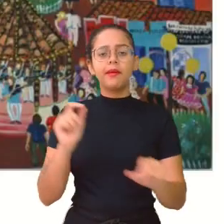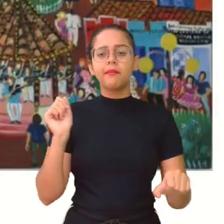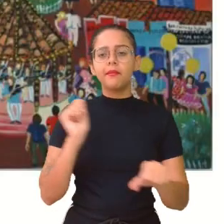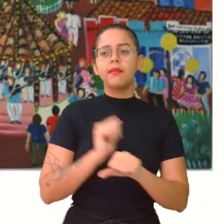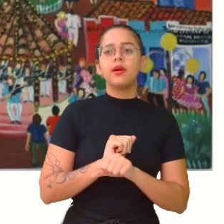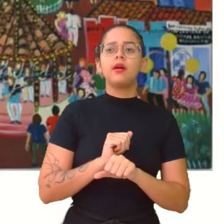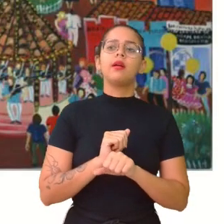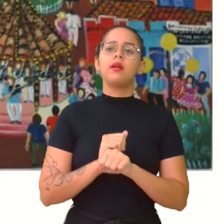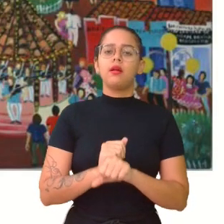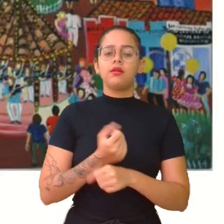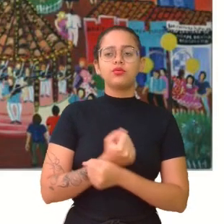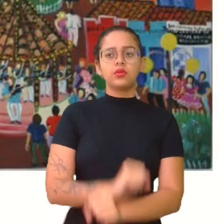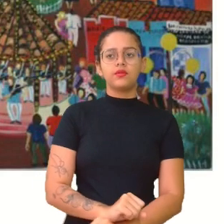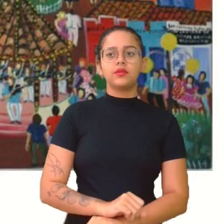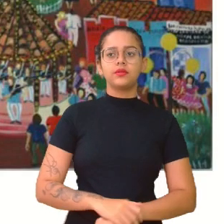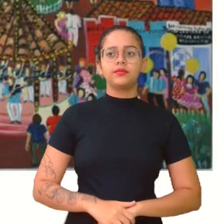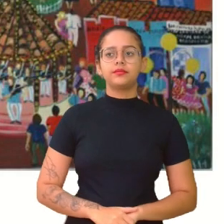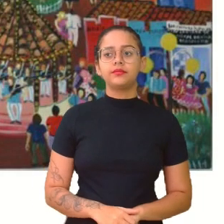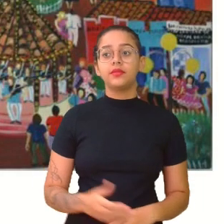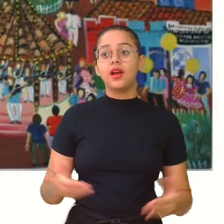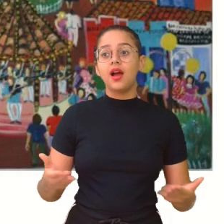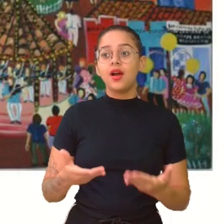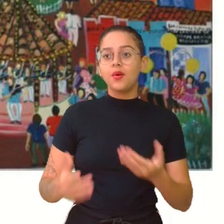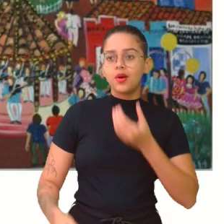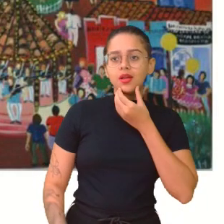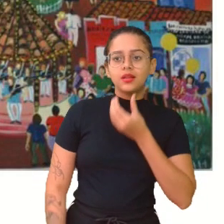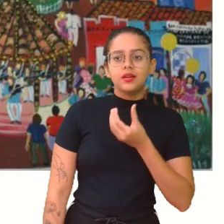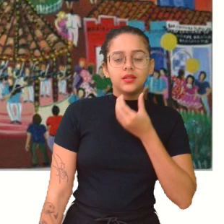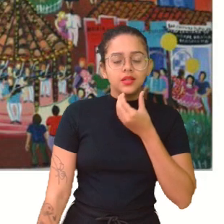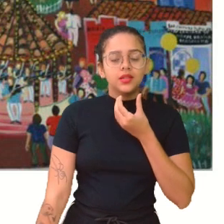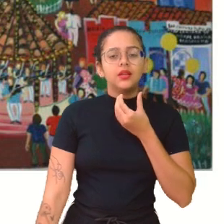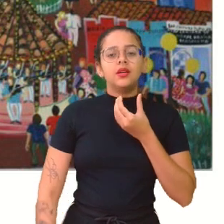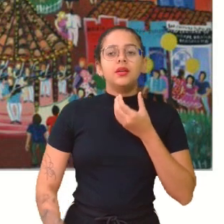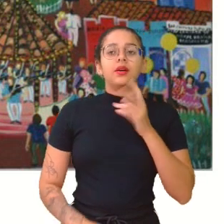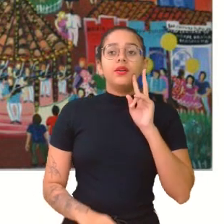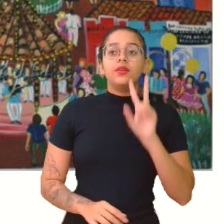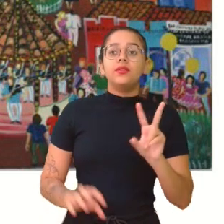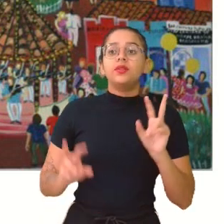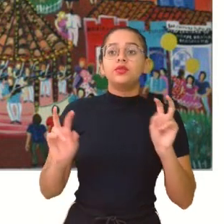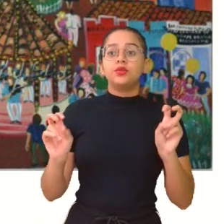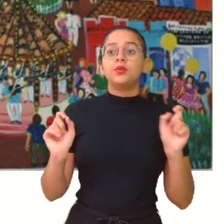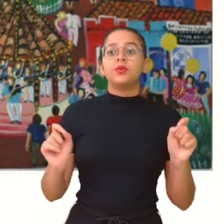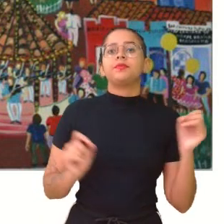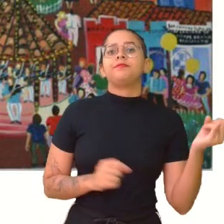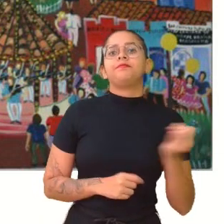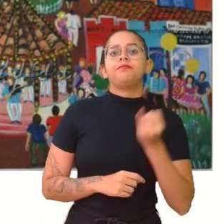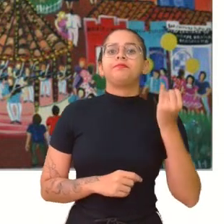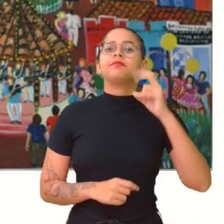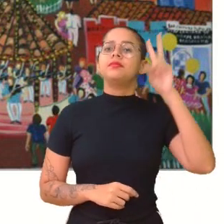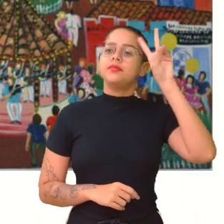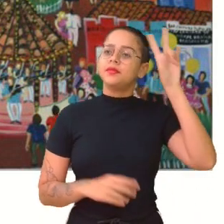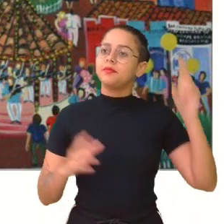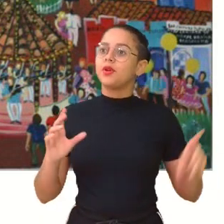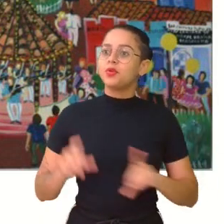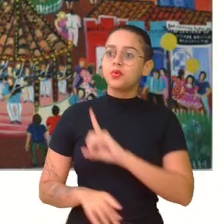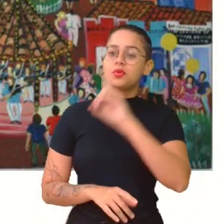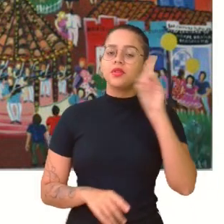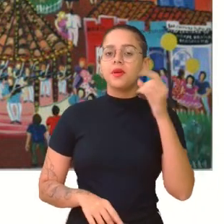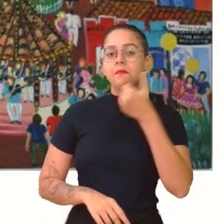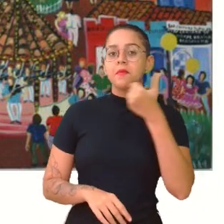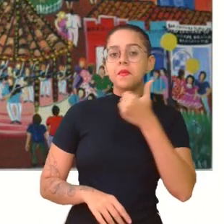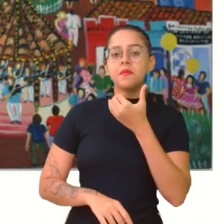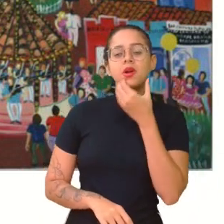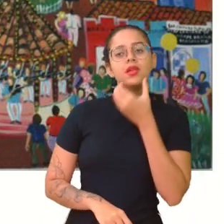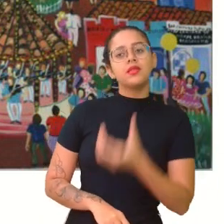escravatura. Tá? E agora, em dezembro, nós vimos a respeito da importância de se lembrar dessa data, que é o dia 1º